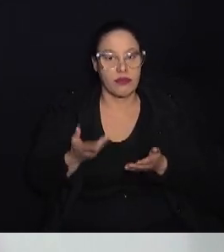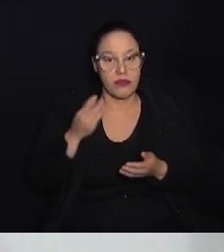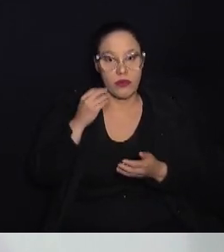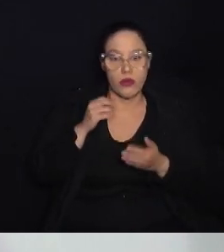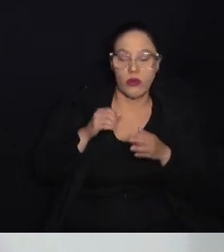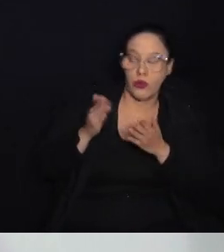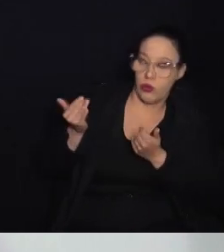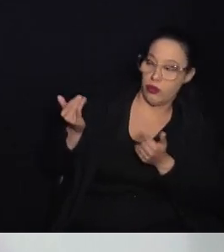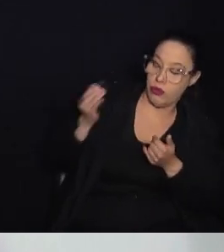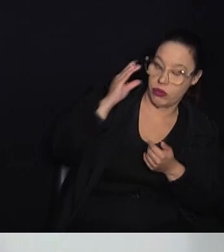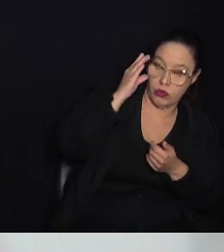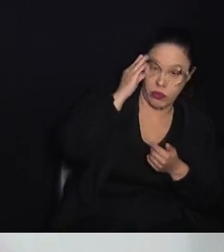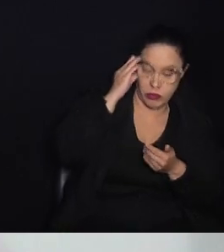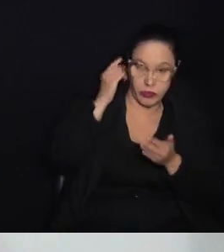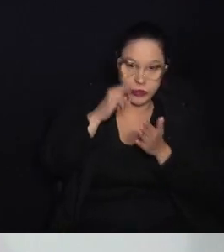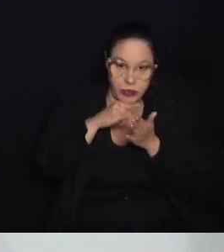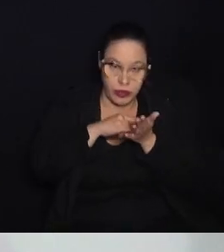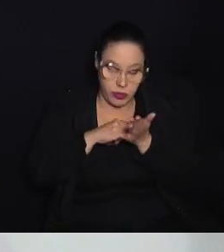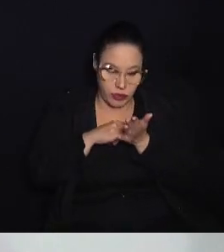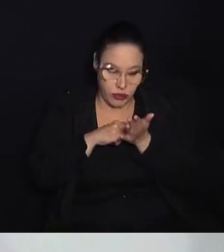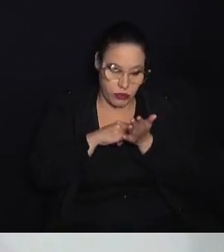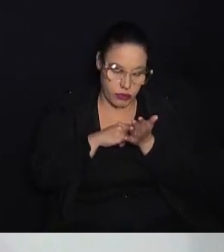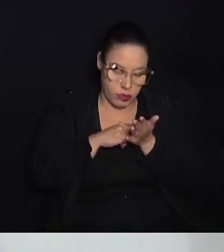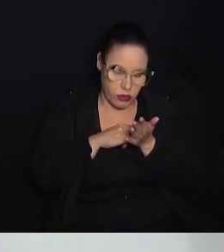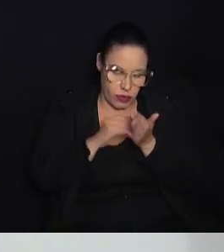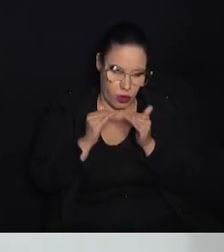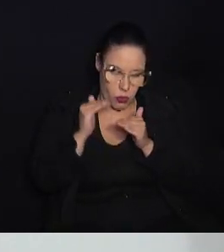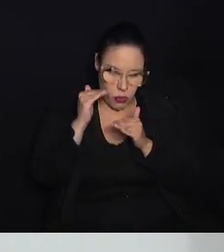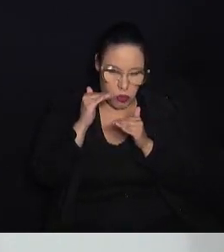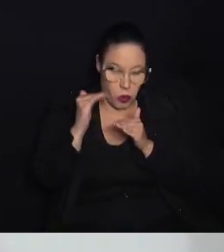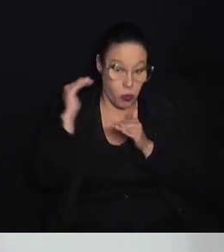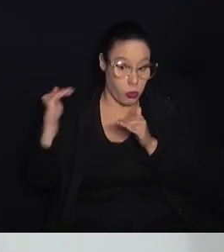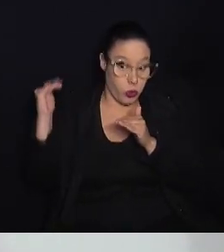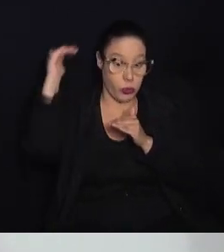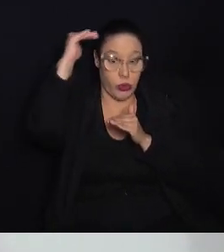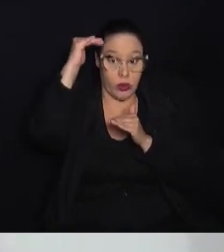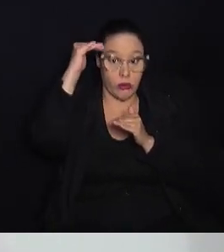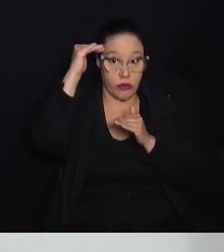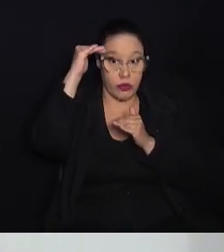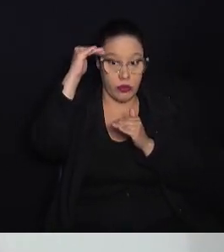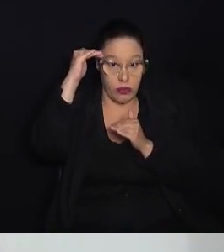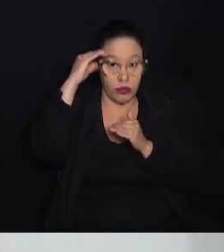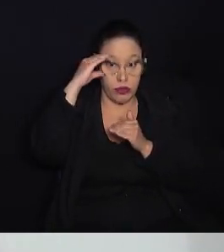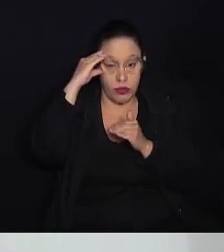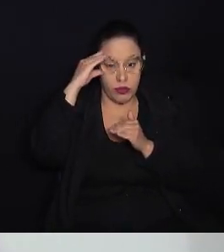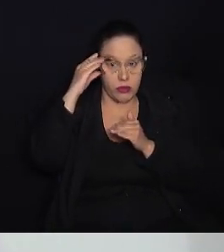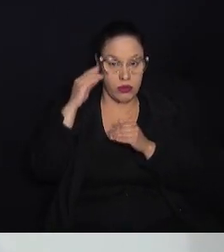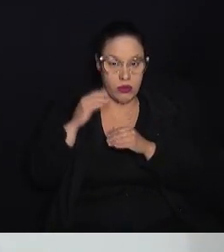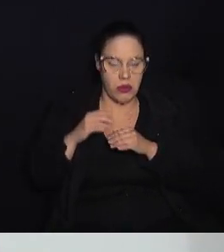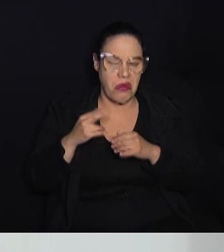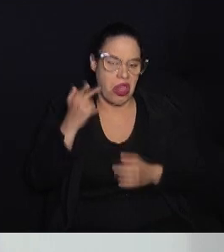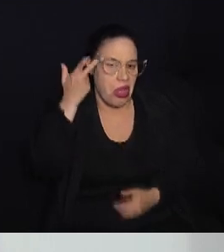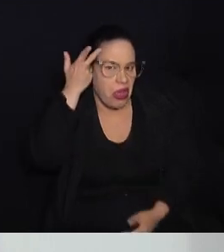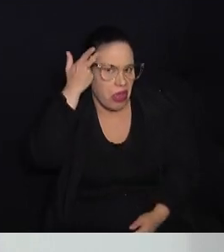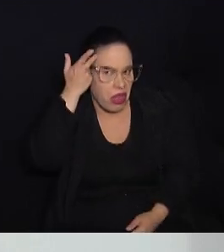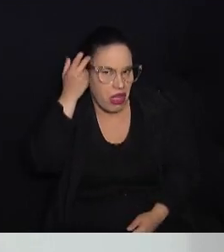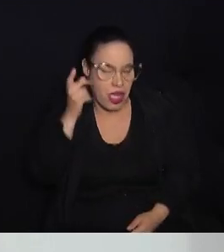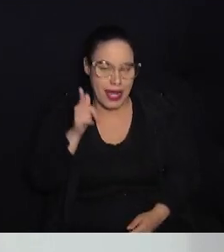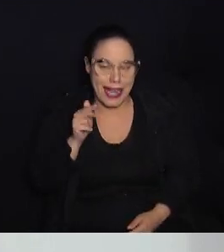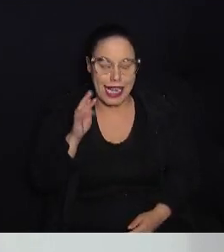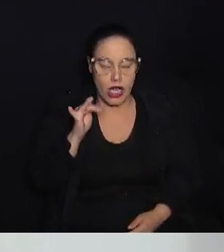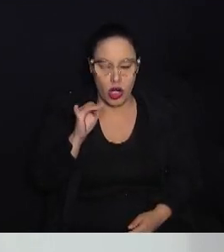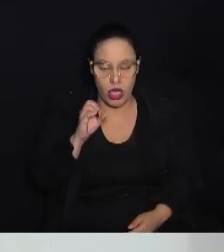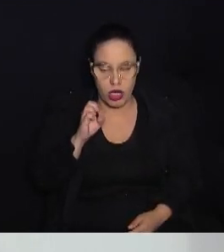jovem. Além disso, esse questionário, se ele está no alto ou muito alto e as pessoas estiverem com um nível absolutamente normal